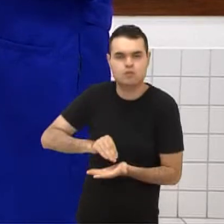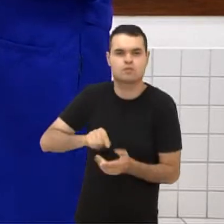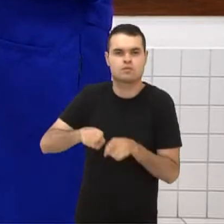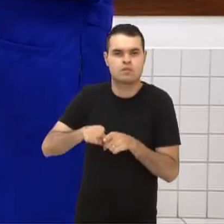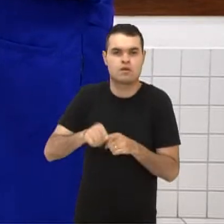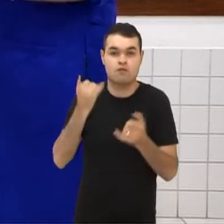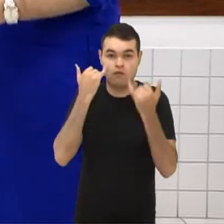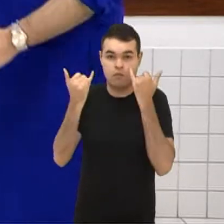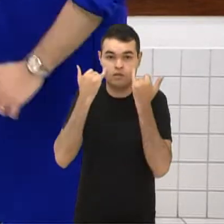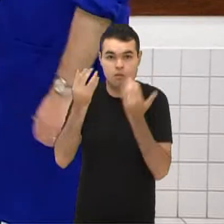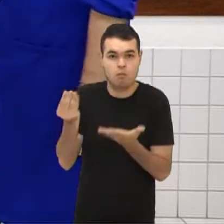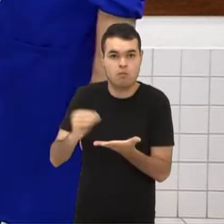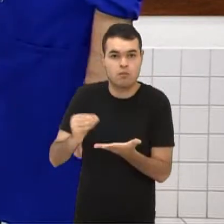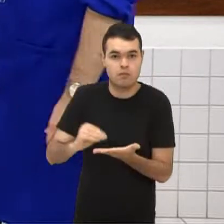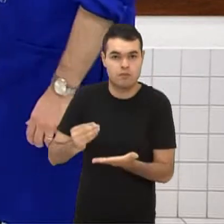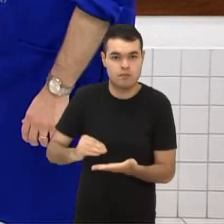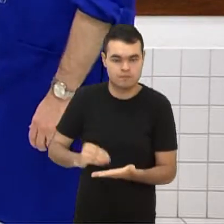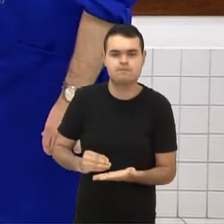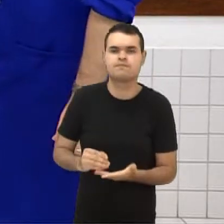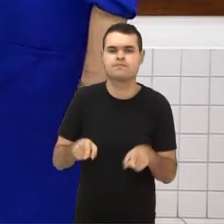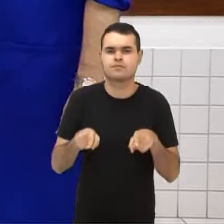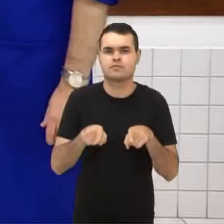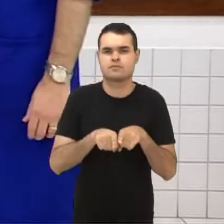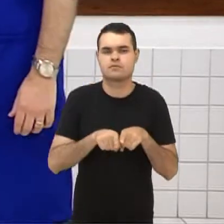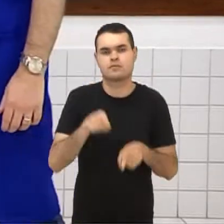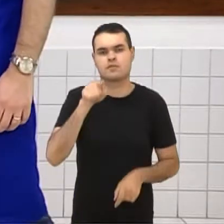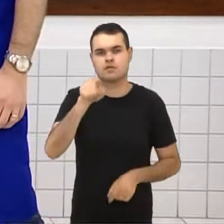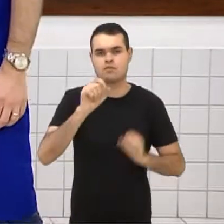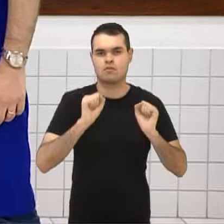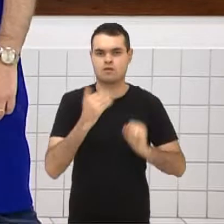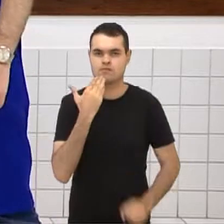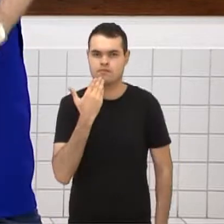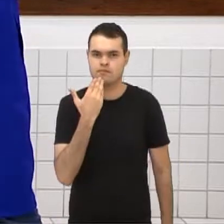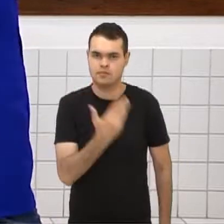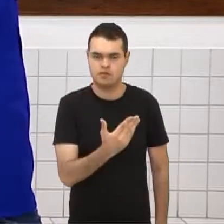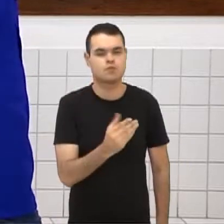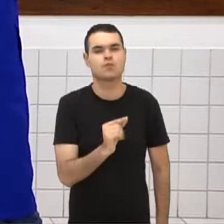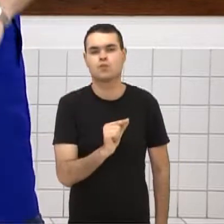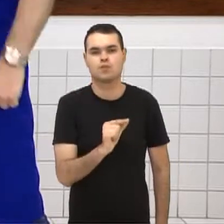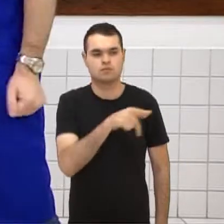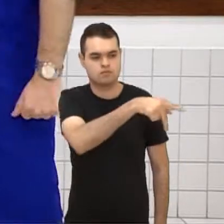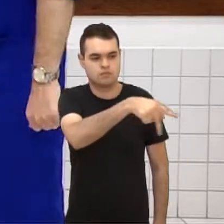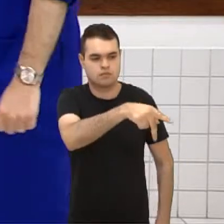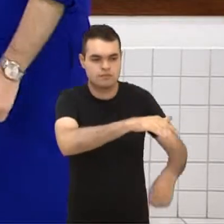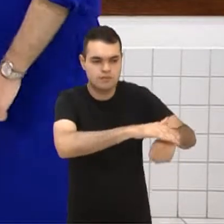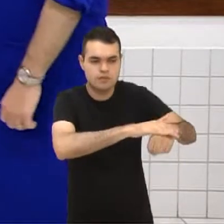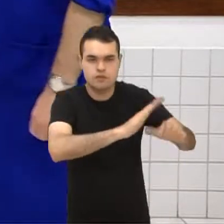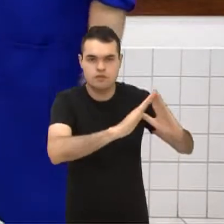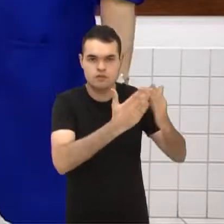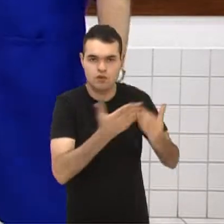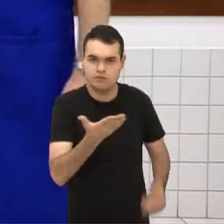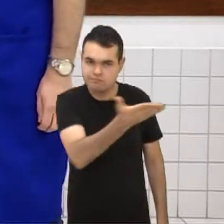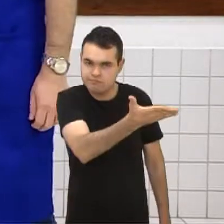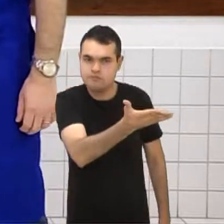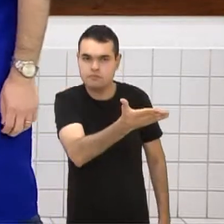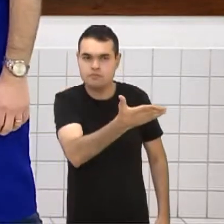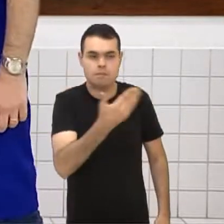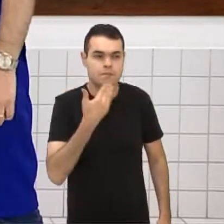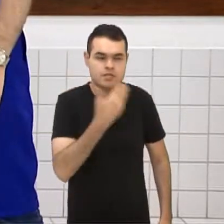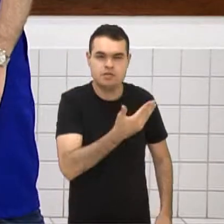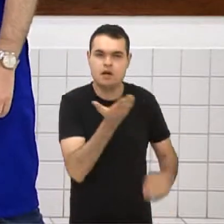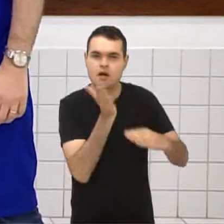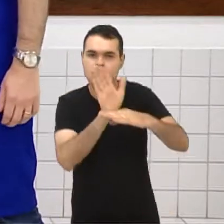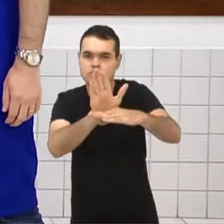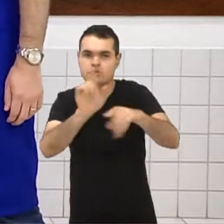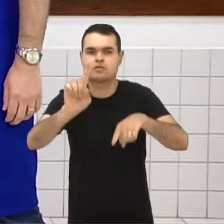essas informações importantes e também você pode solicitar a ajuda do seu professor aí na escola. E daqui a pouco nós teremos